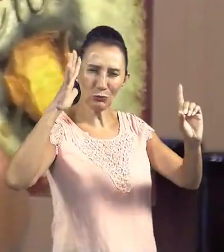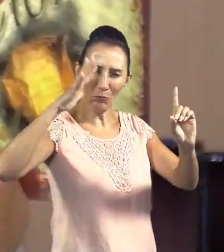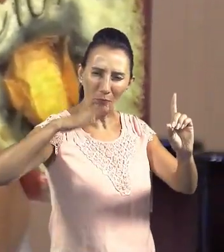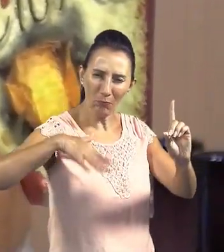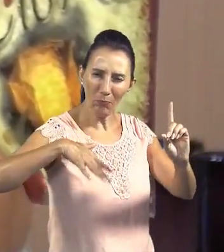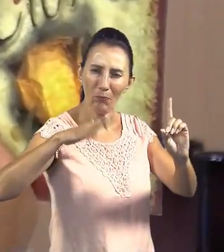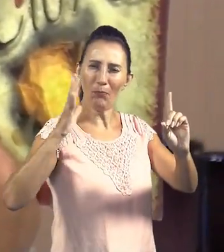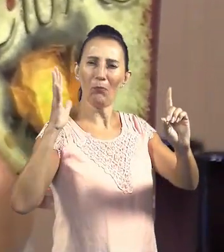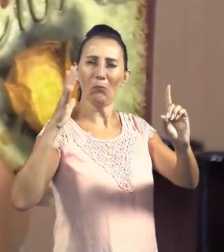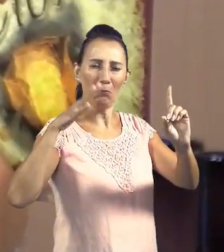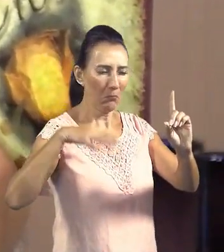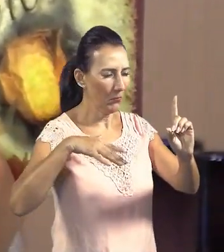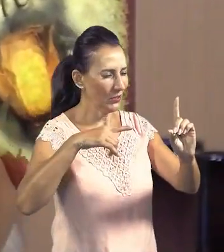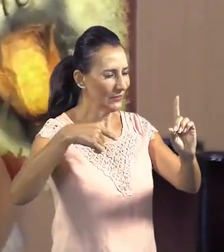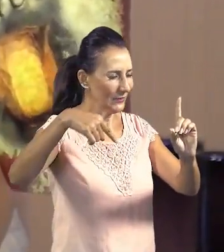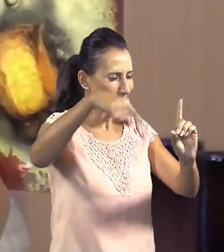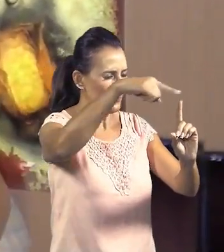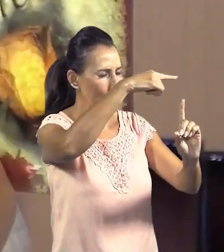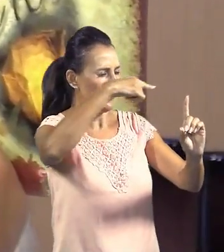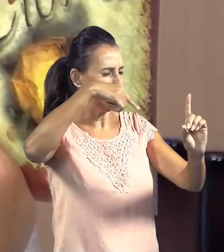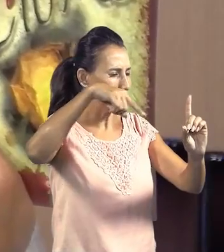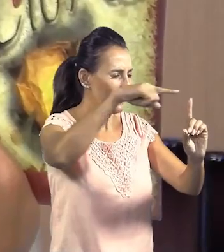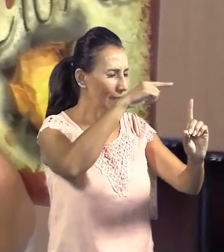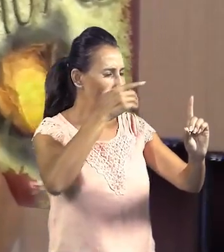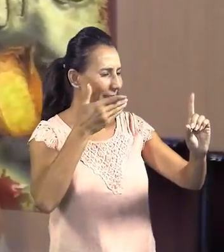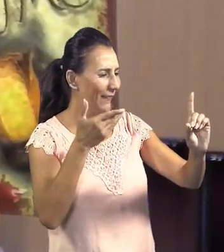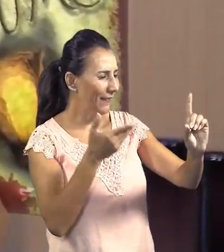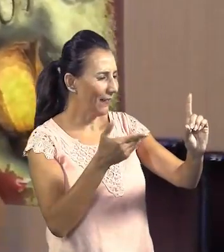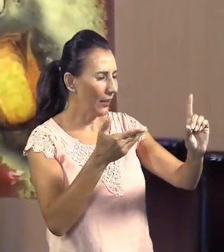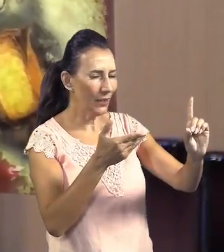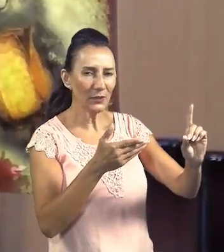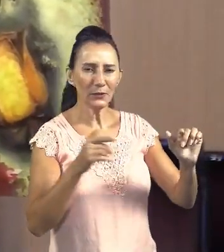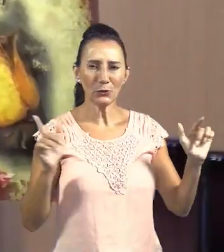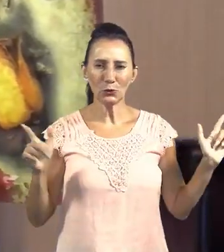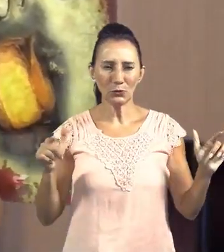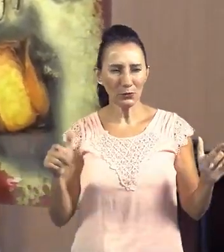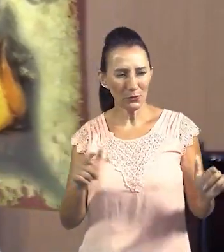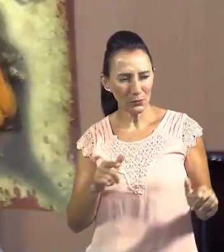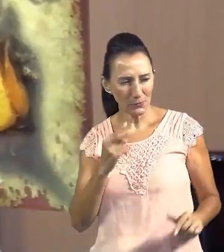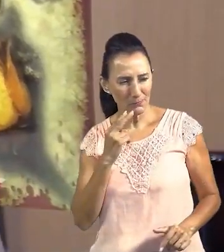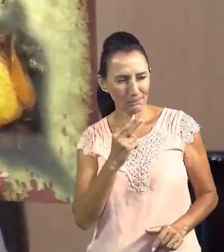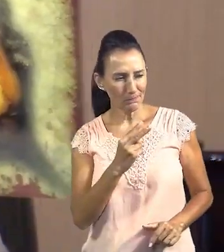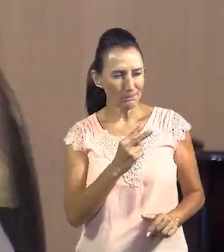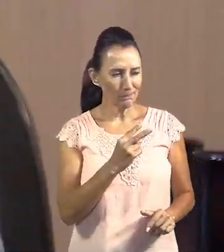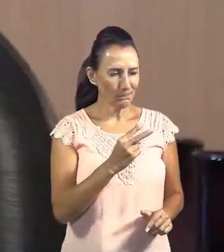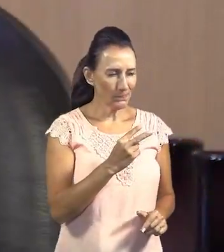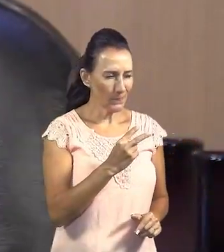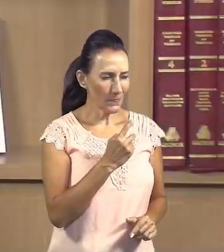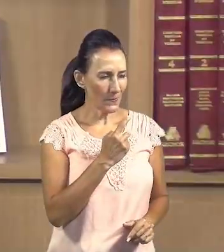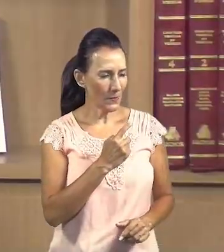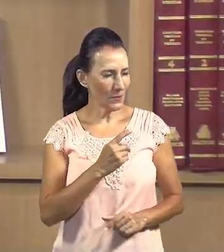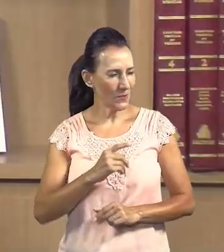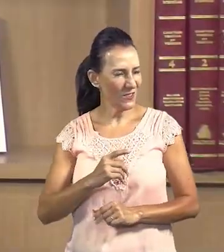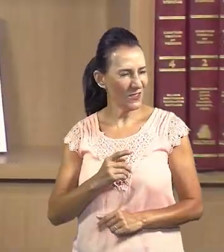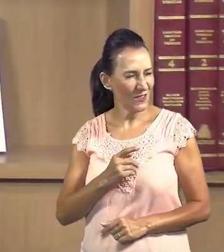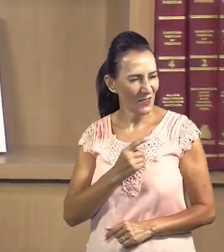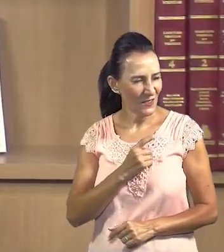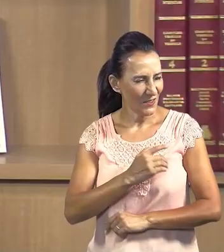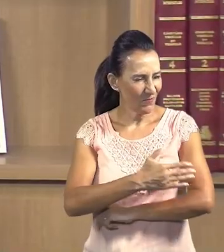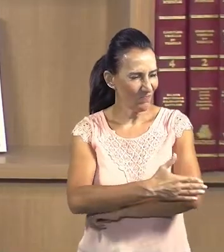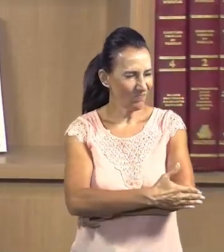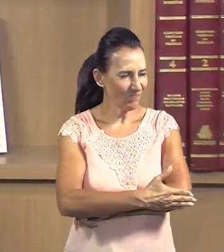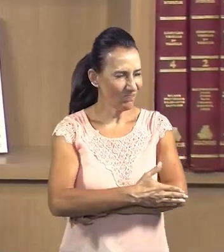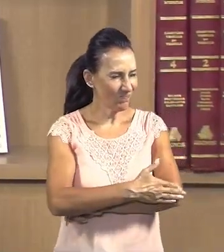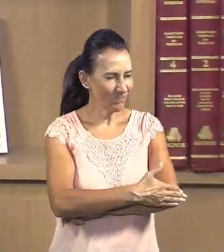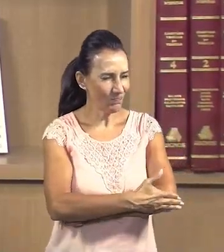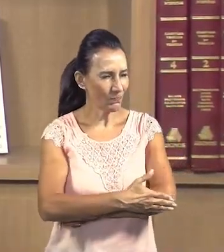dizendo: santo, santo, santo é o Senhor. O seu coração envaideceu-se e ele